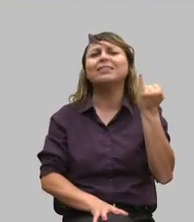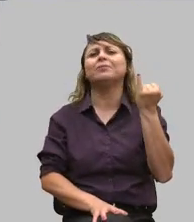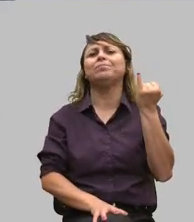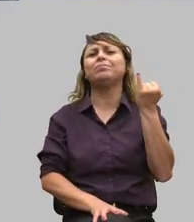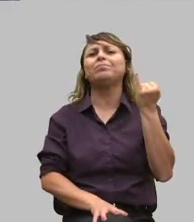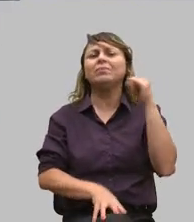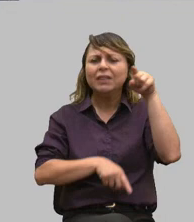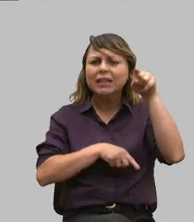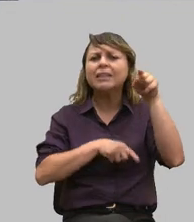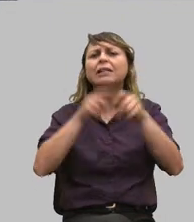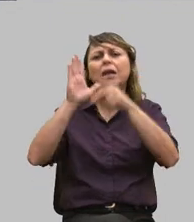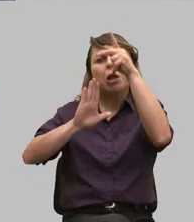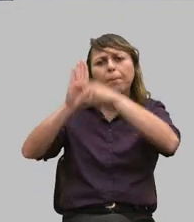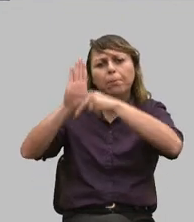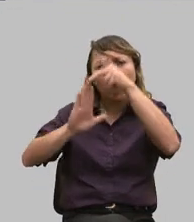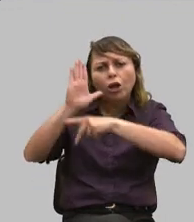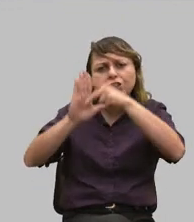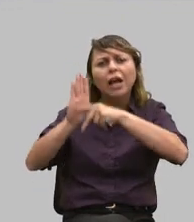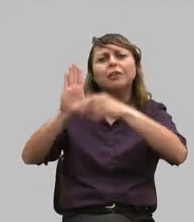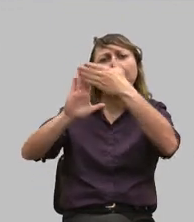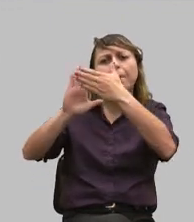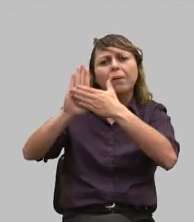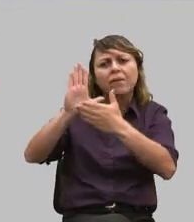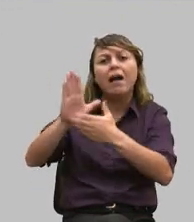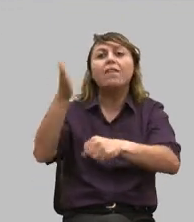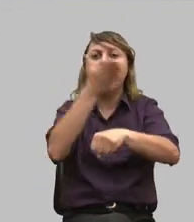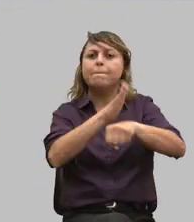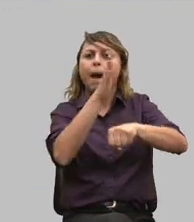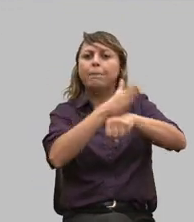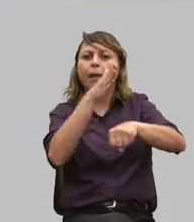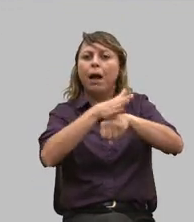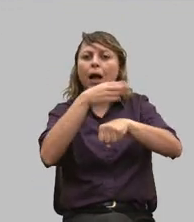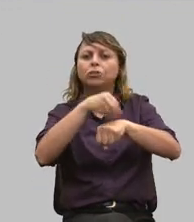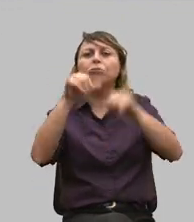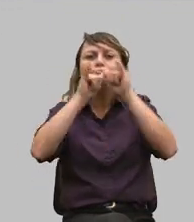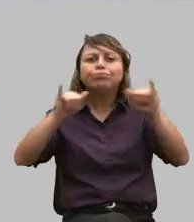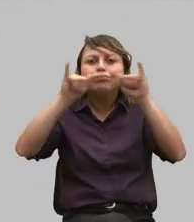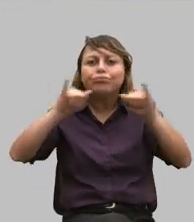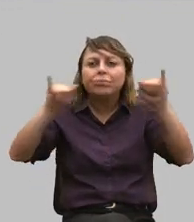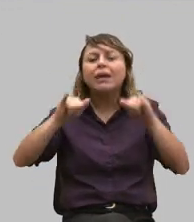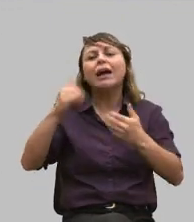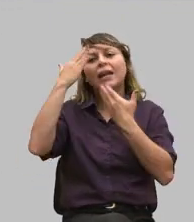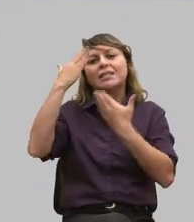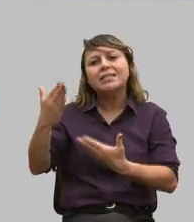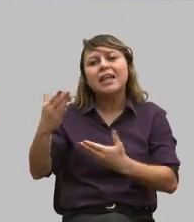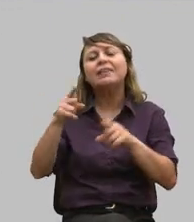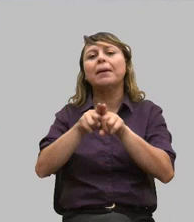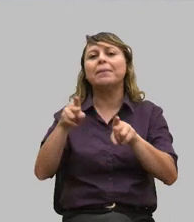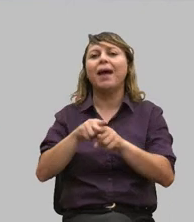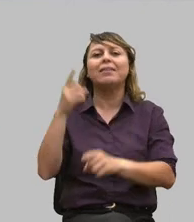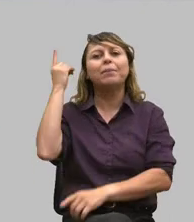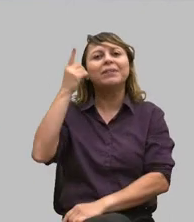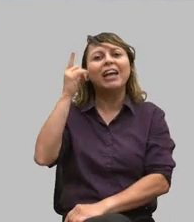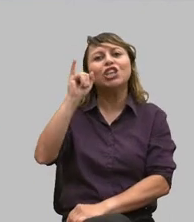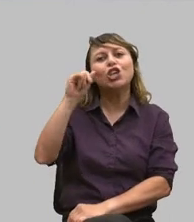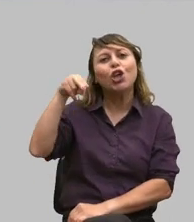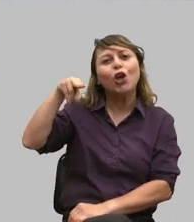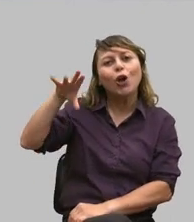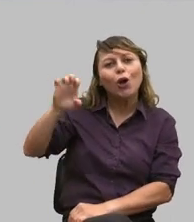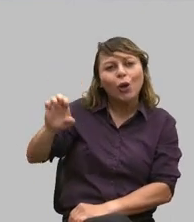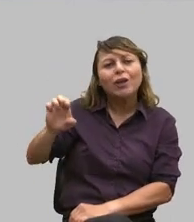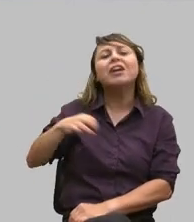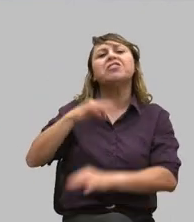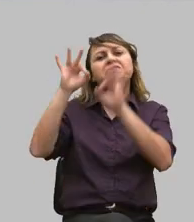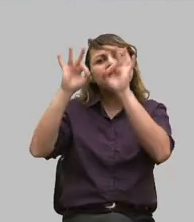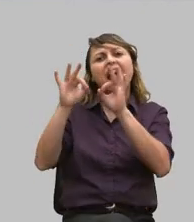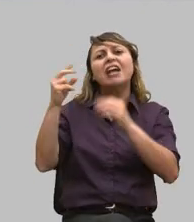mãos que esse projeto de fato sai do papel e vai pra prática deix agradecer minha amiga deputada ion Essa dupla aí que vamos de fato